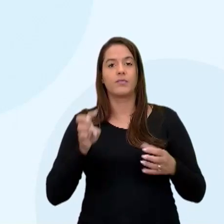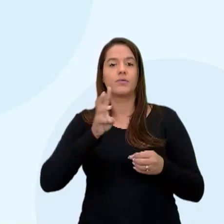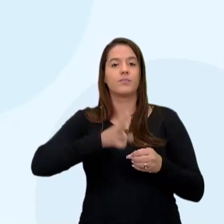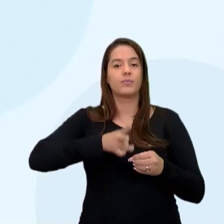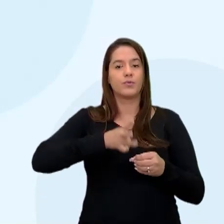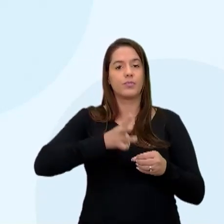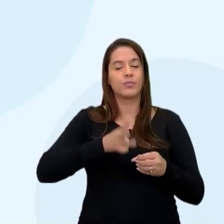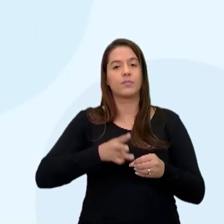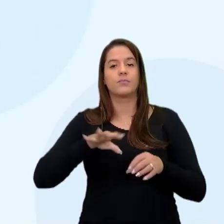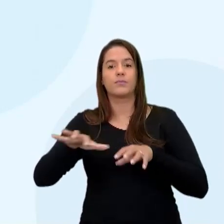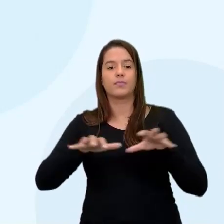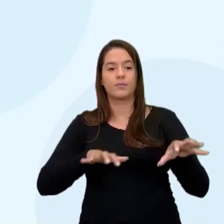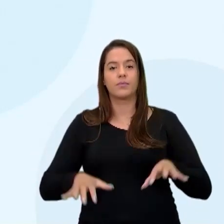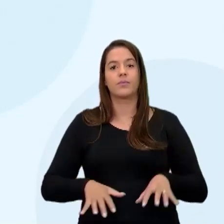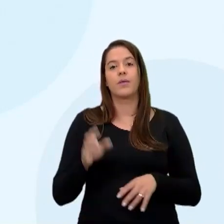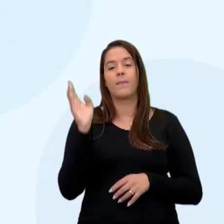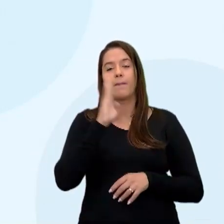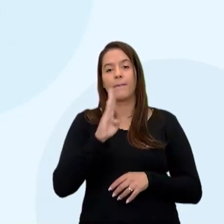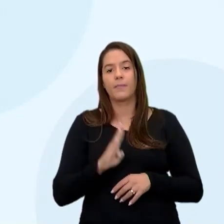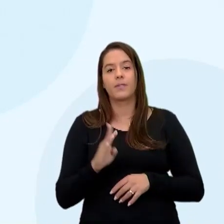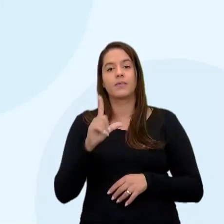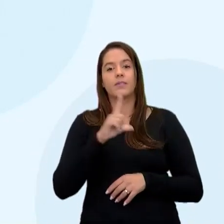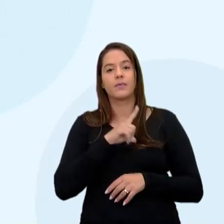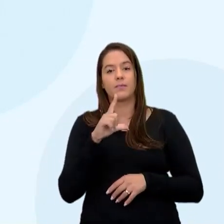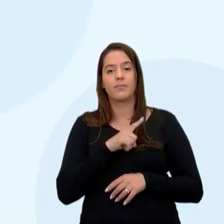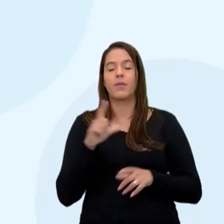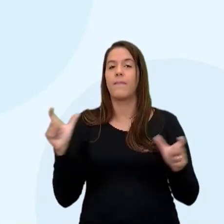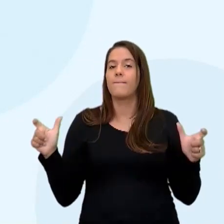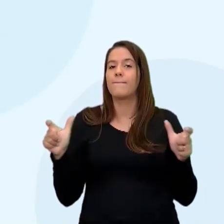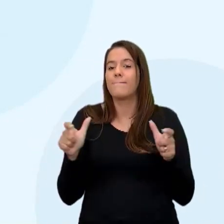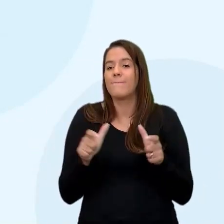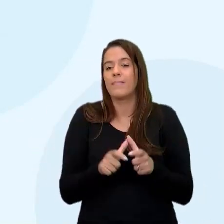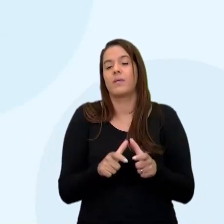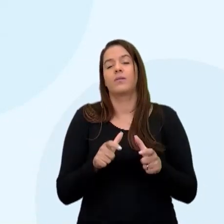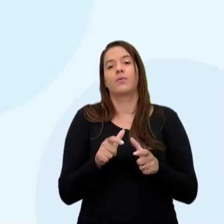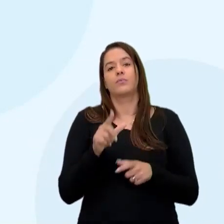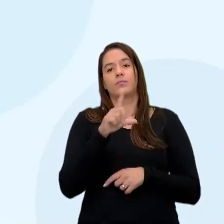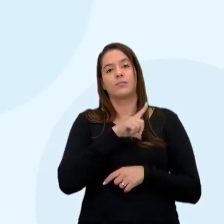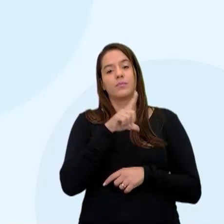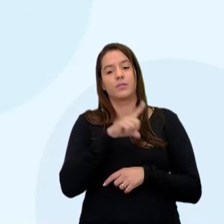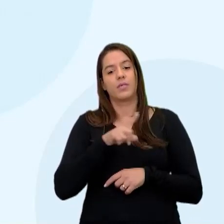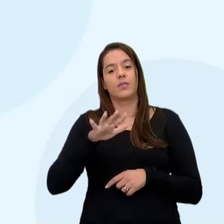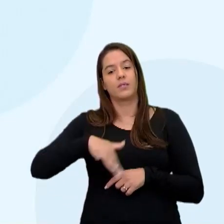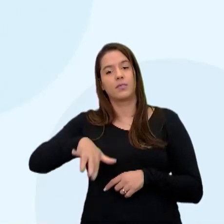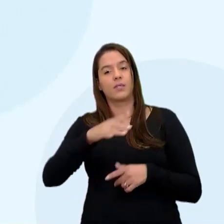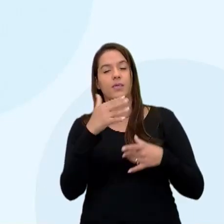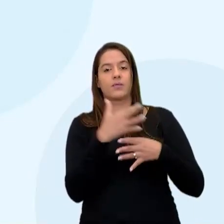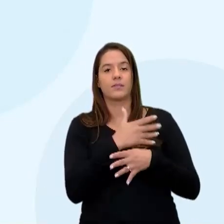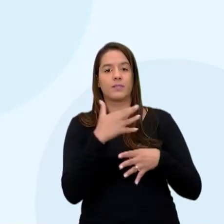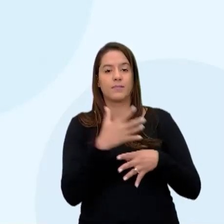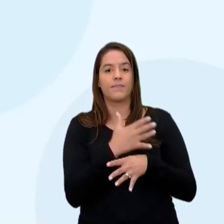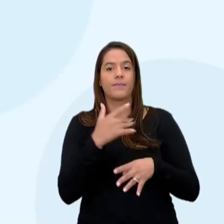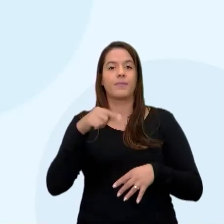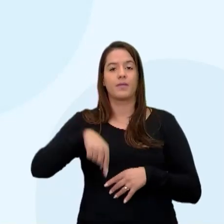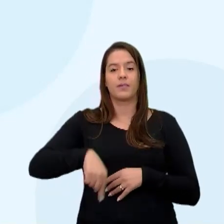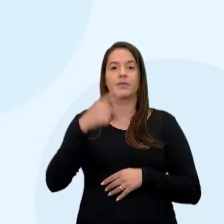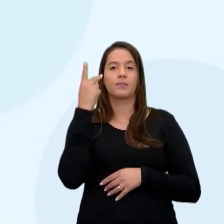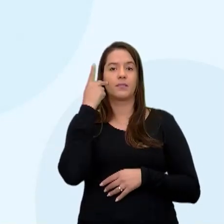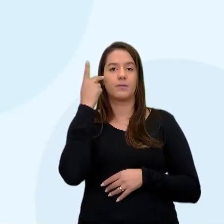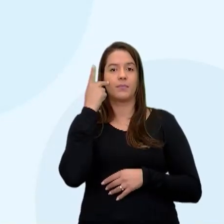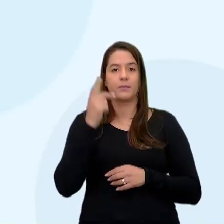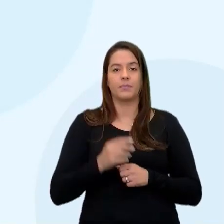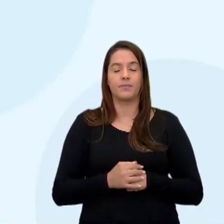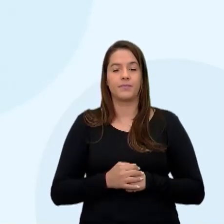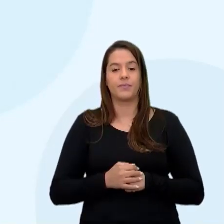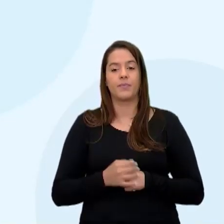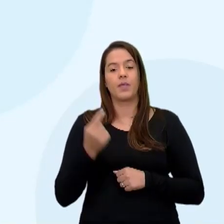municípios brasileiros, mas com uma pequena, assim, uma menor influência da cidade de São Paulo. Então a gente vê